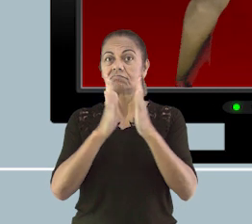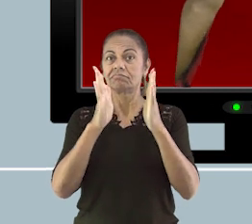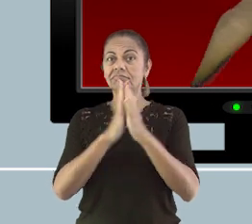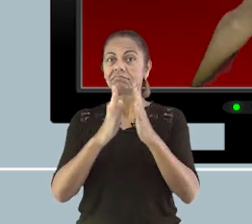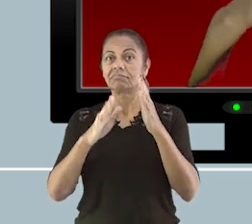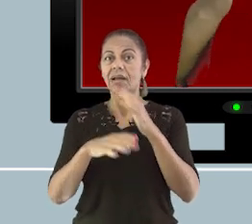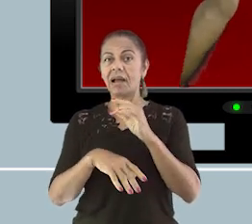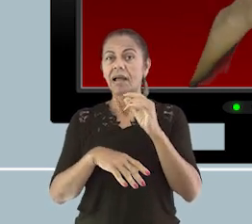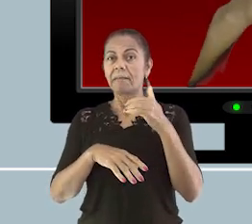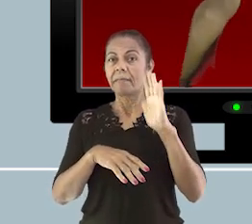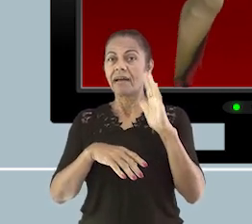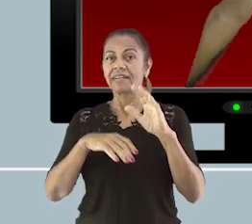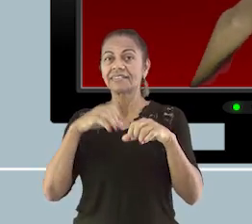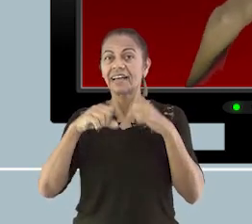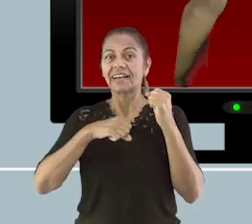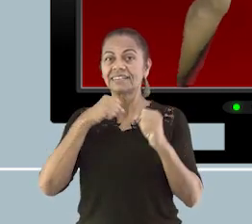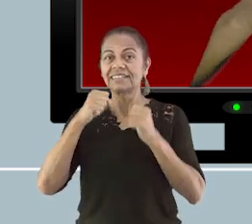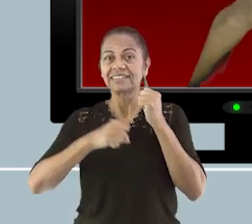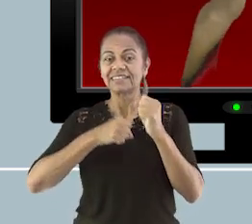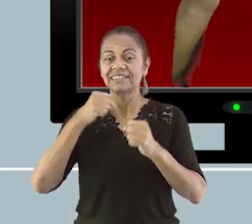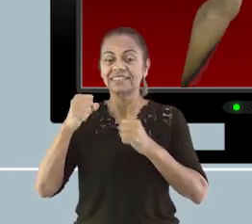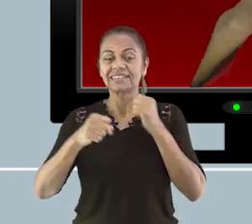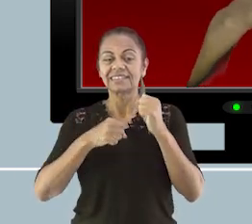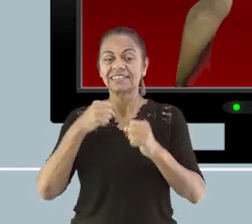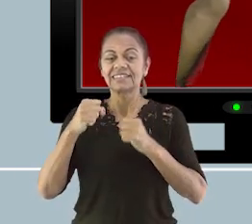Oh, aumentou. Um pouquinho mais rápido.